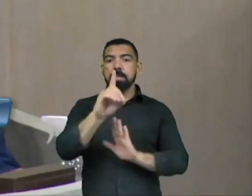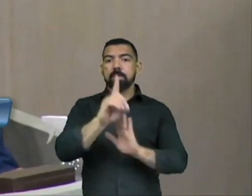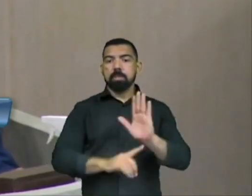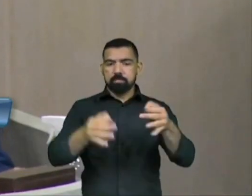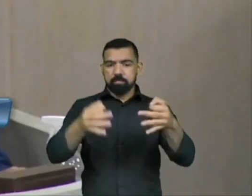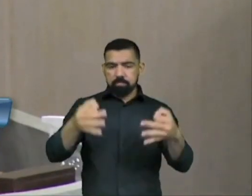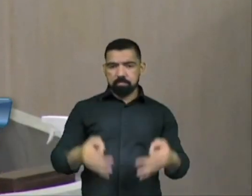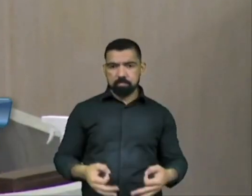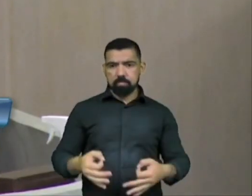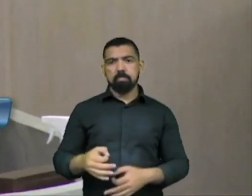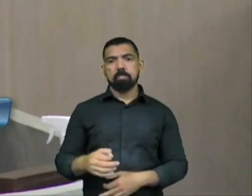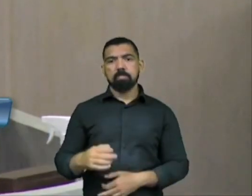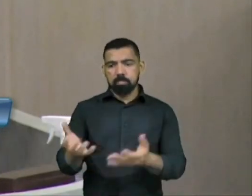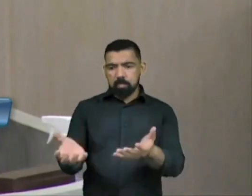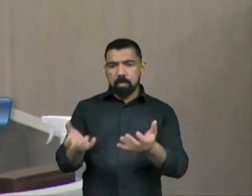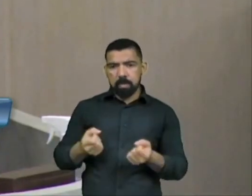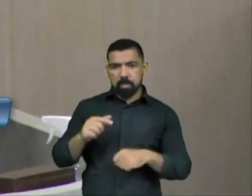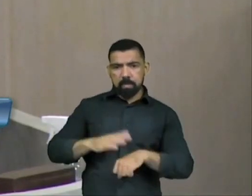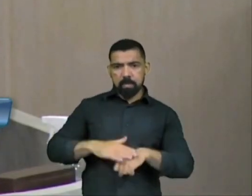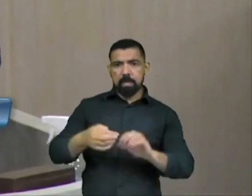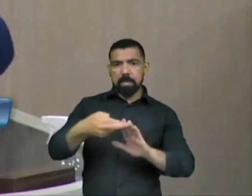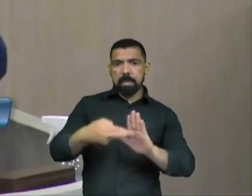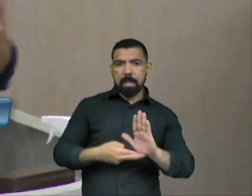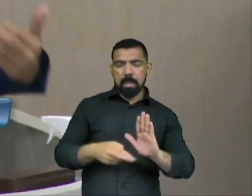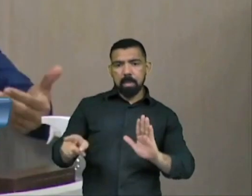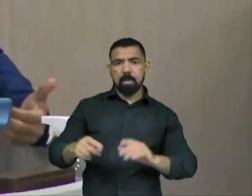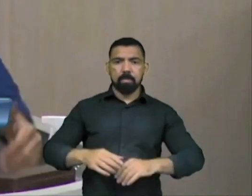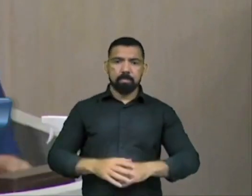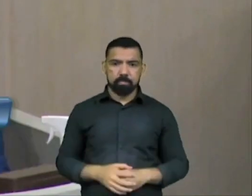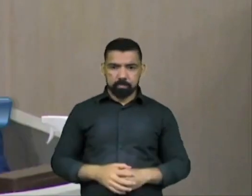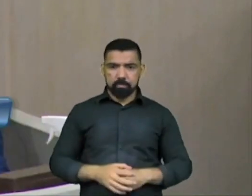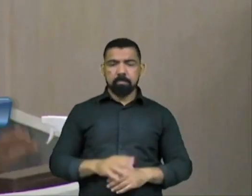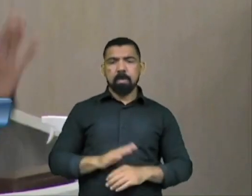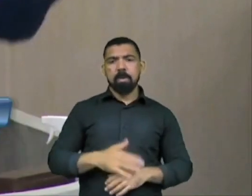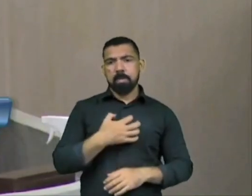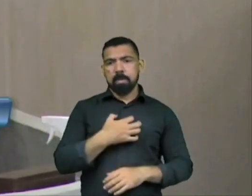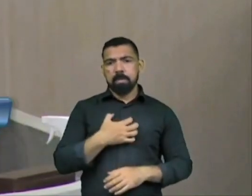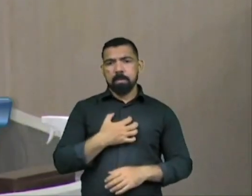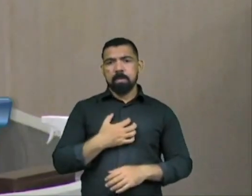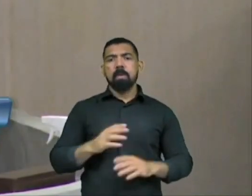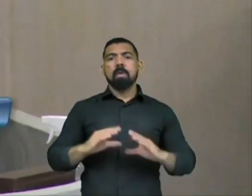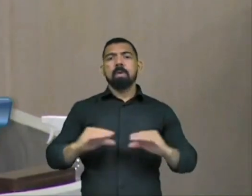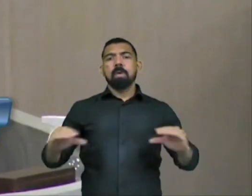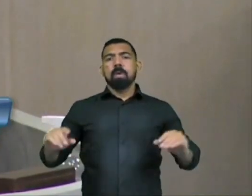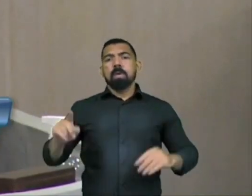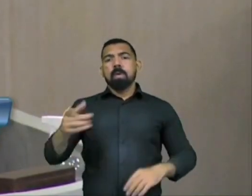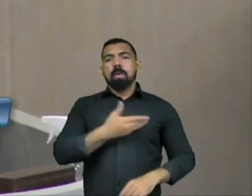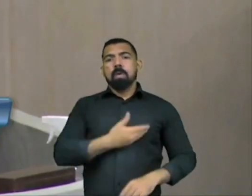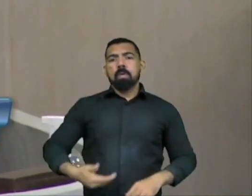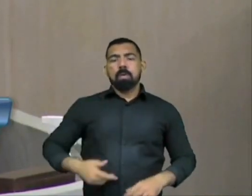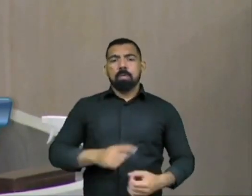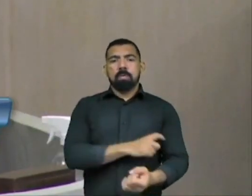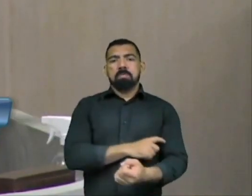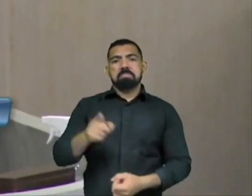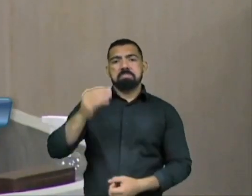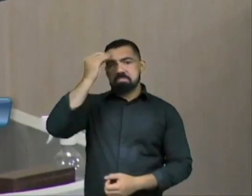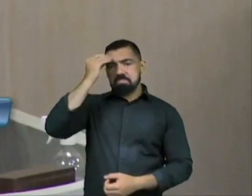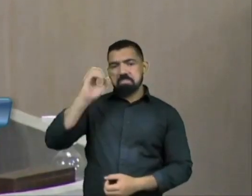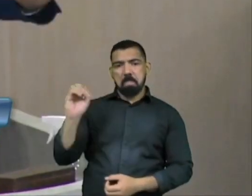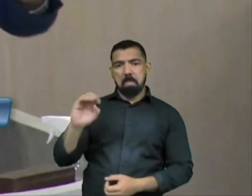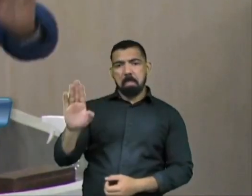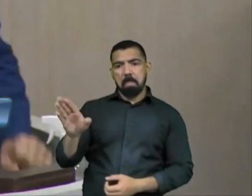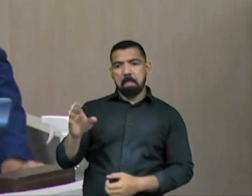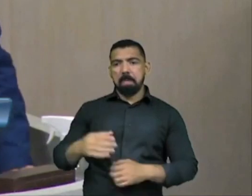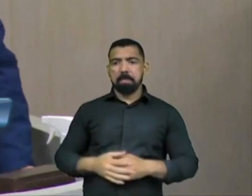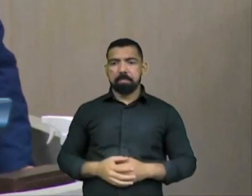de tê-lo em mãos. Porque aí eu me sentirei muito à vontade de dizer: o governador Elmano não tem culpa disso. Ele já